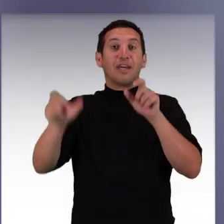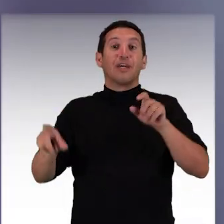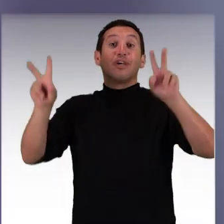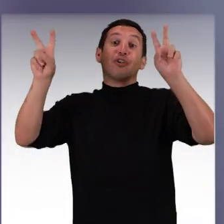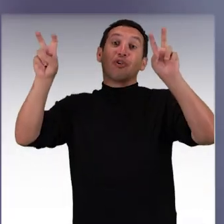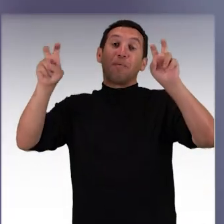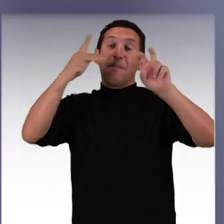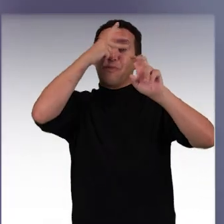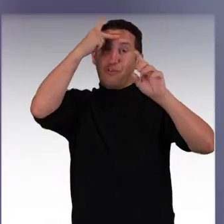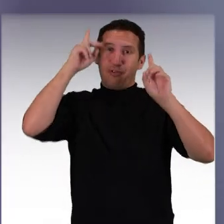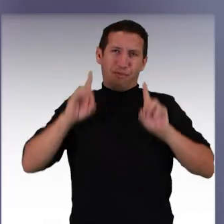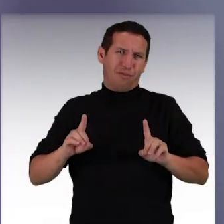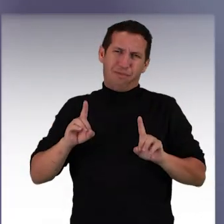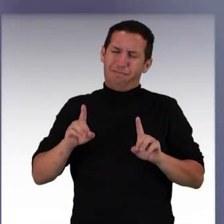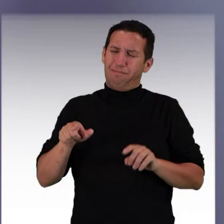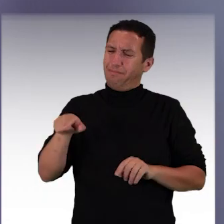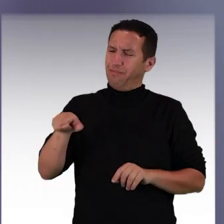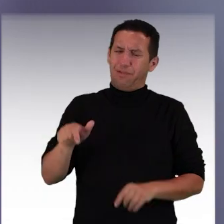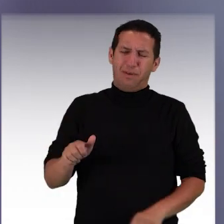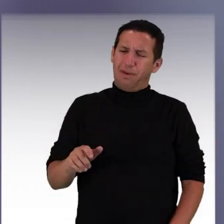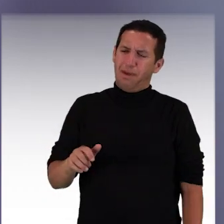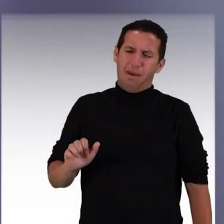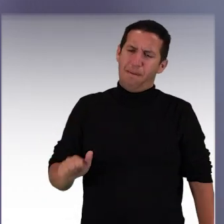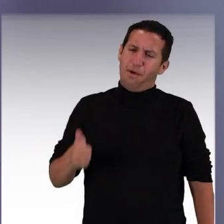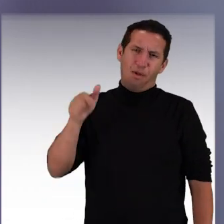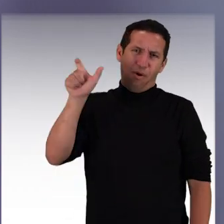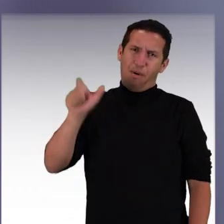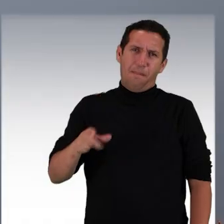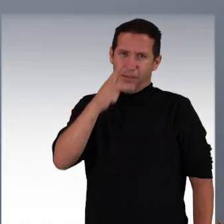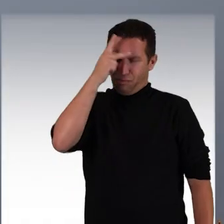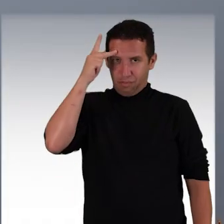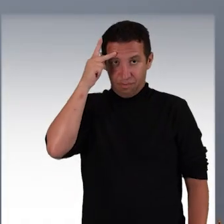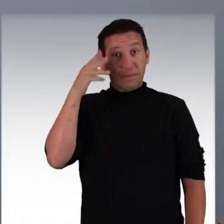procurador sobre pessoa com deficiência eu acho que não teria pessoa melhor obrigado